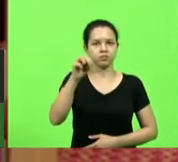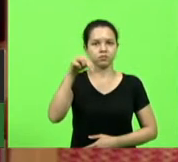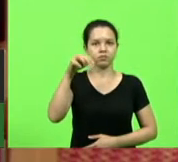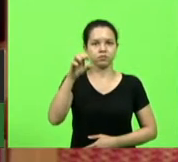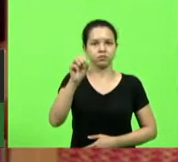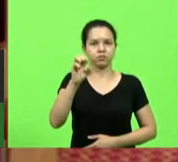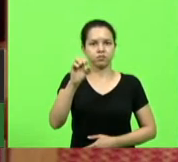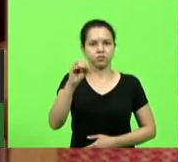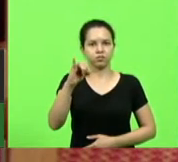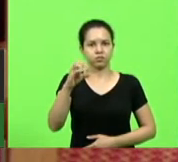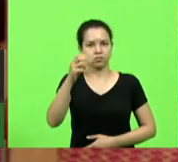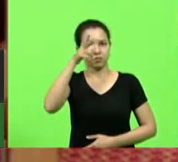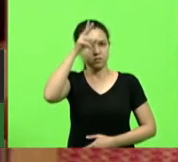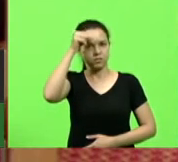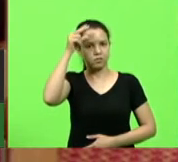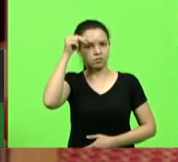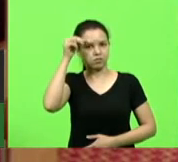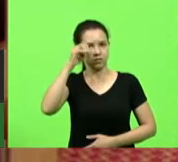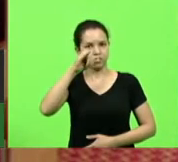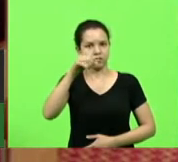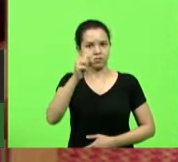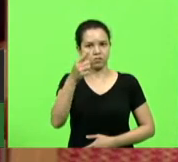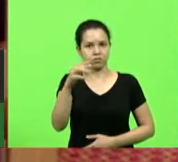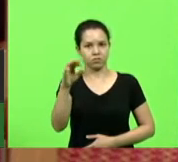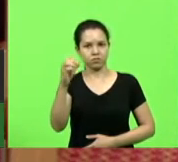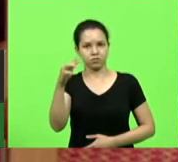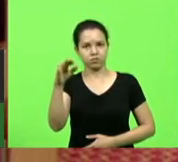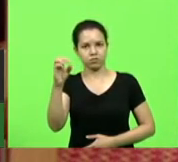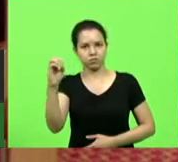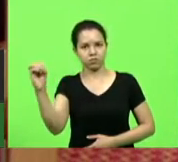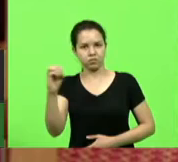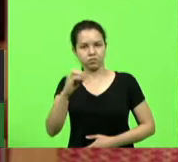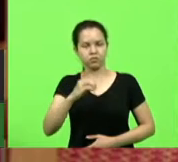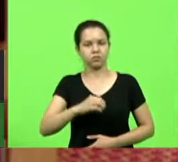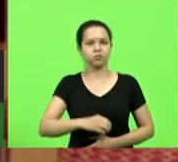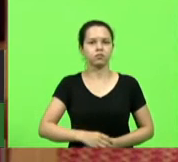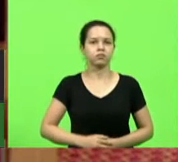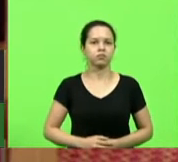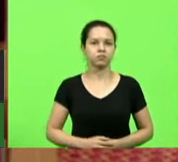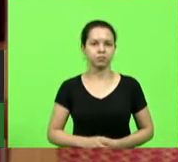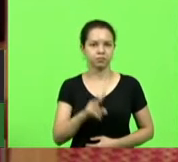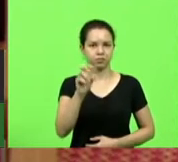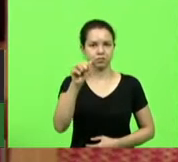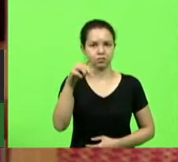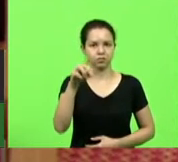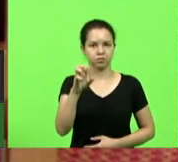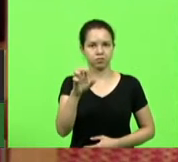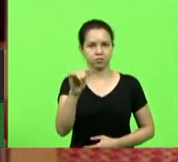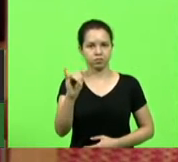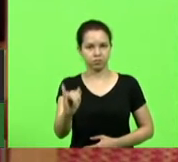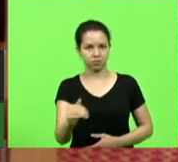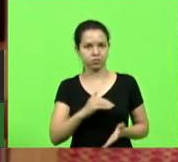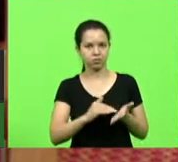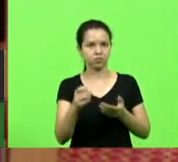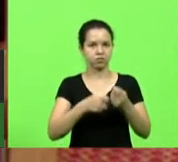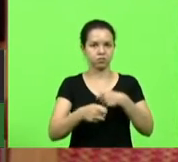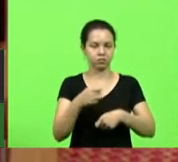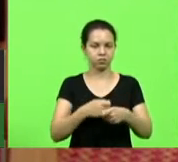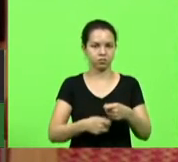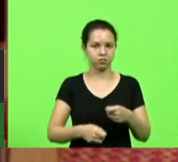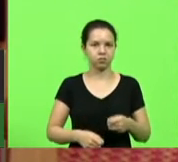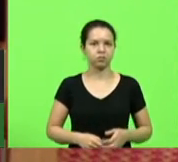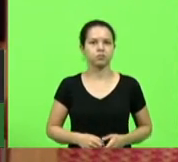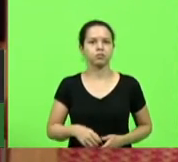São João do Oeste, nosso amigo, o Vanderlei Passini, que é o secretário de administração, e o Claudinei Weber, que é